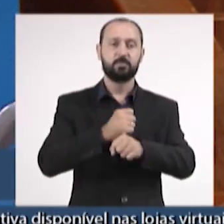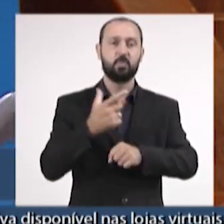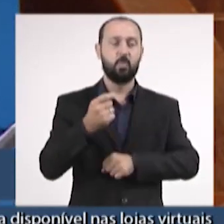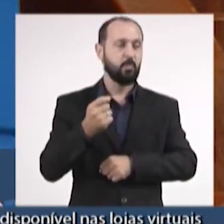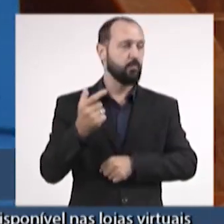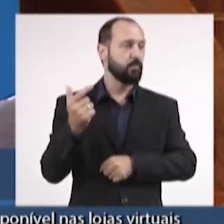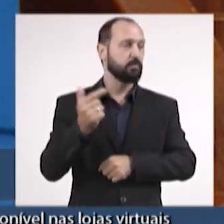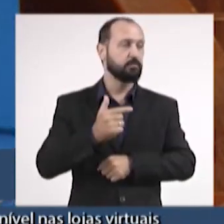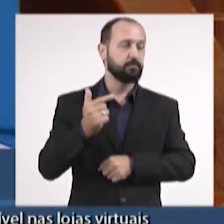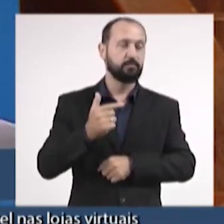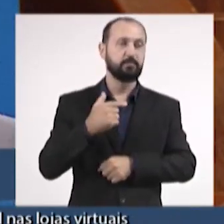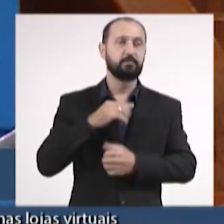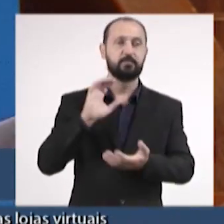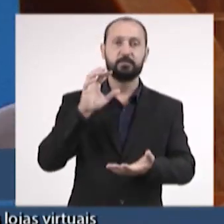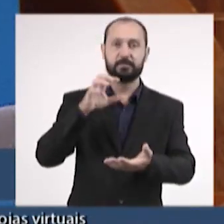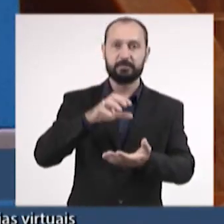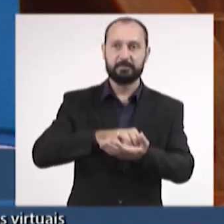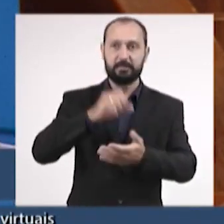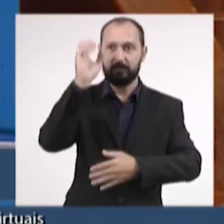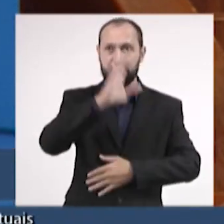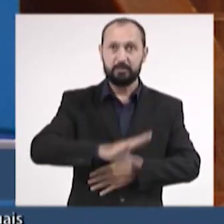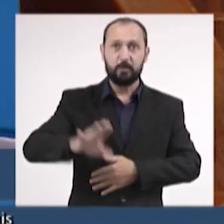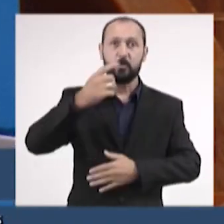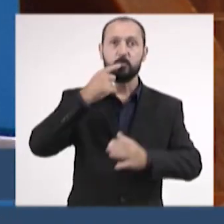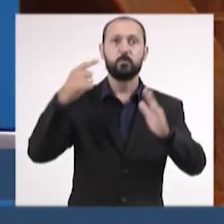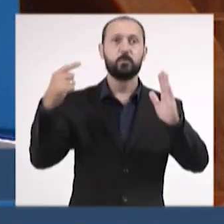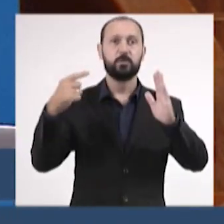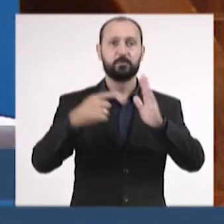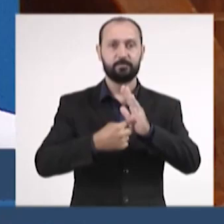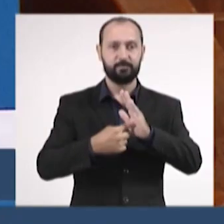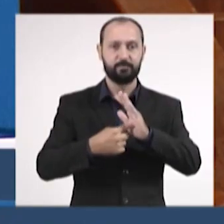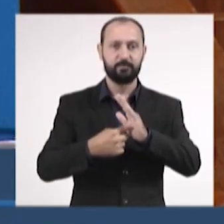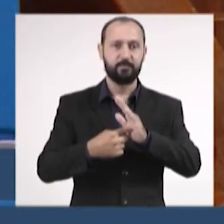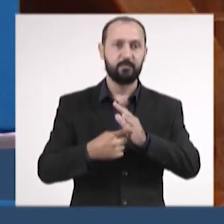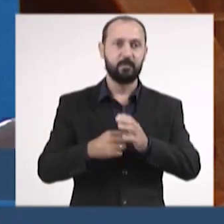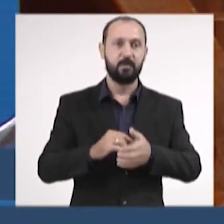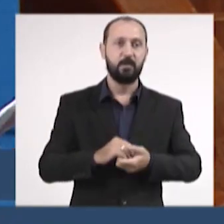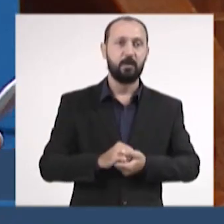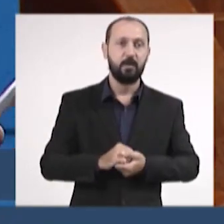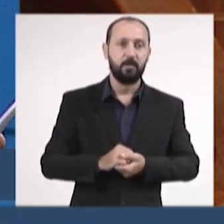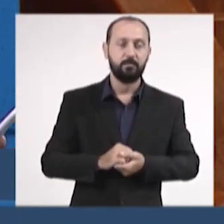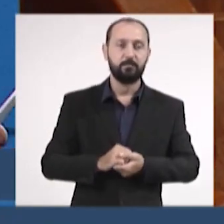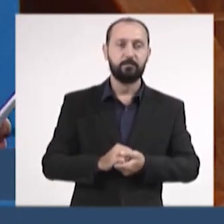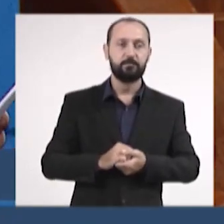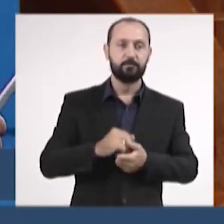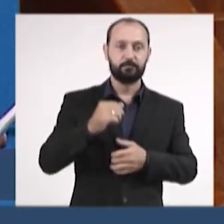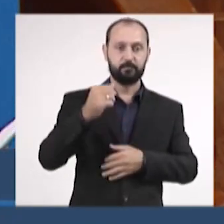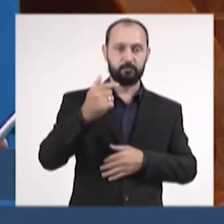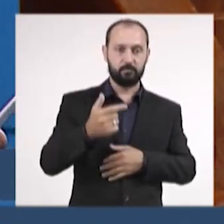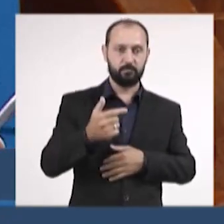2022, na Central Nacional de Denúncias. Um aumento de